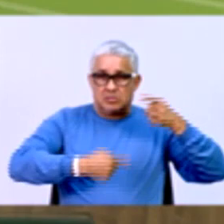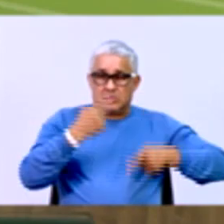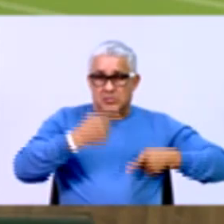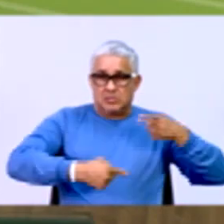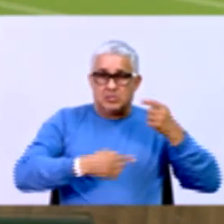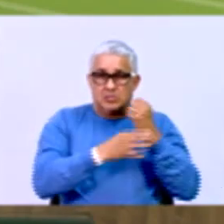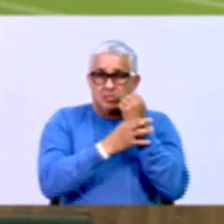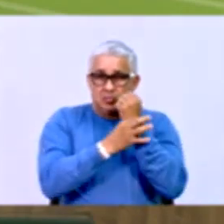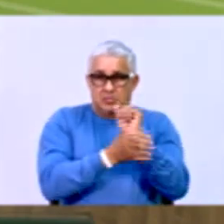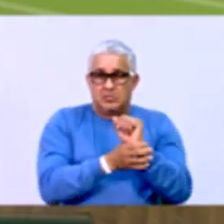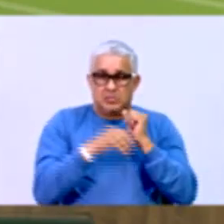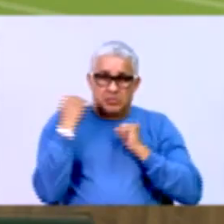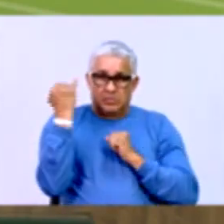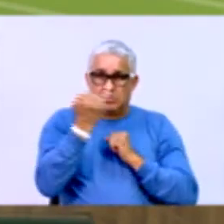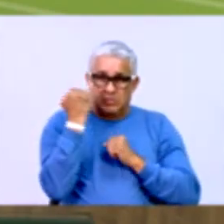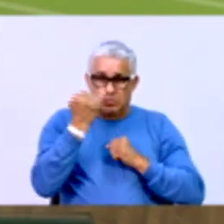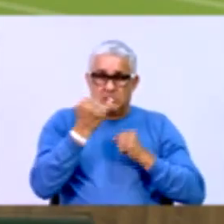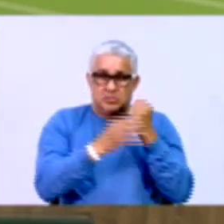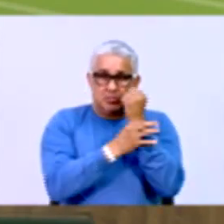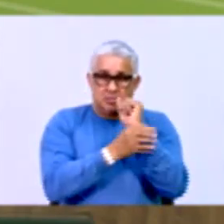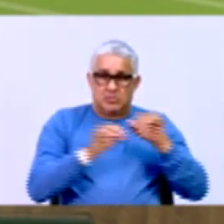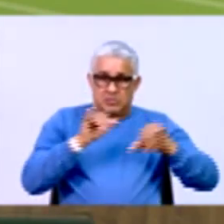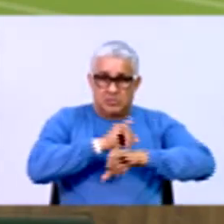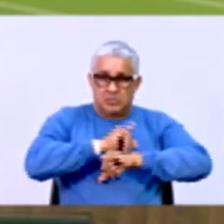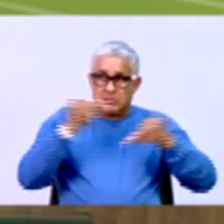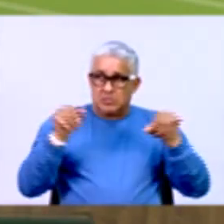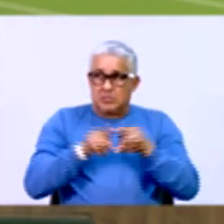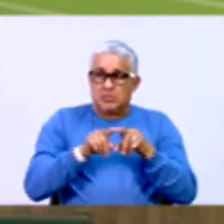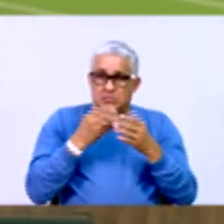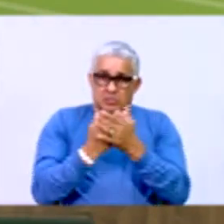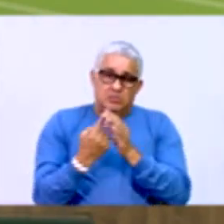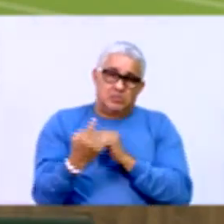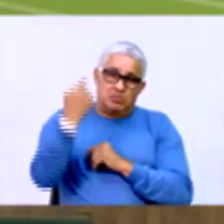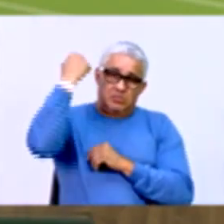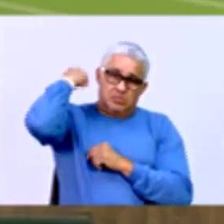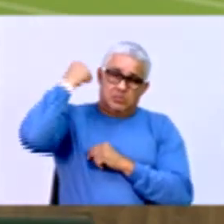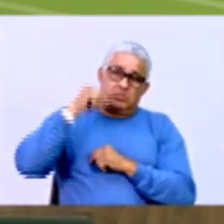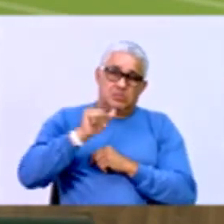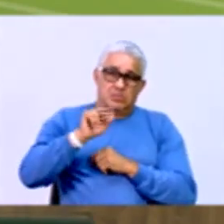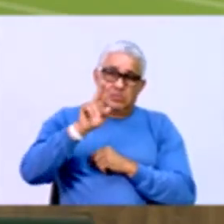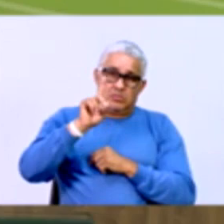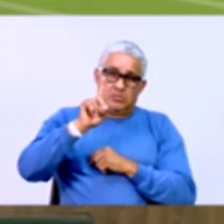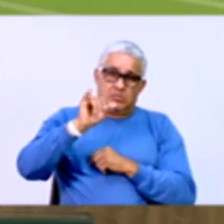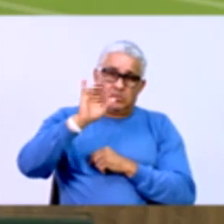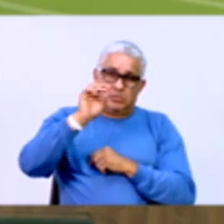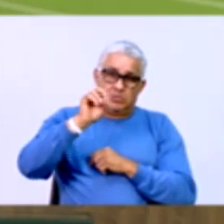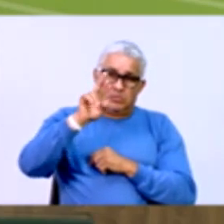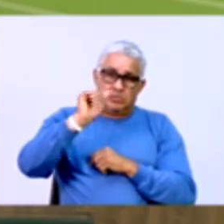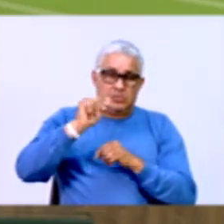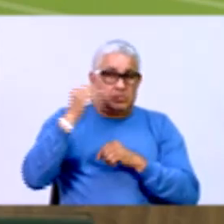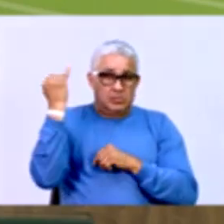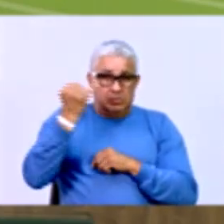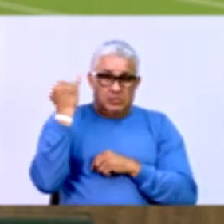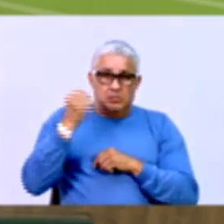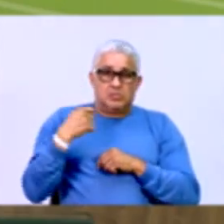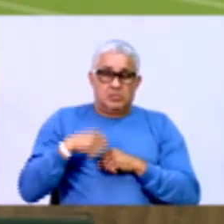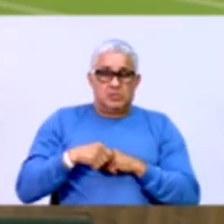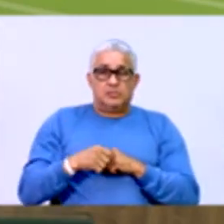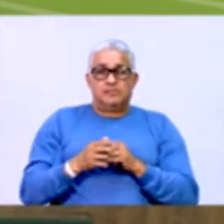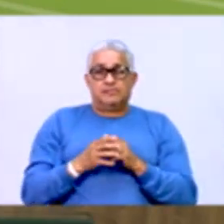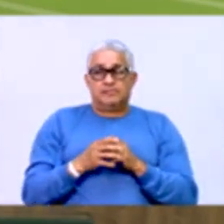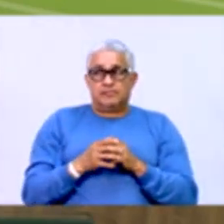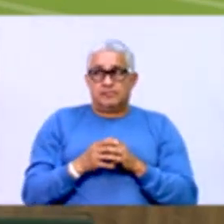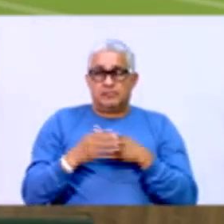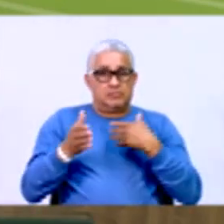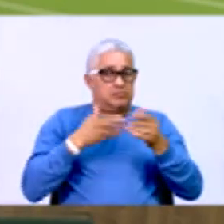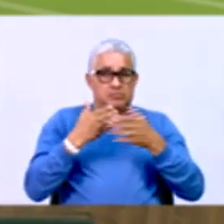a gente falou, além da importância da segurança da informação que a gente falou nas aulas passadas, a auditoria é um aspecto importante que tem que ser levado em conta em